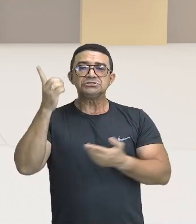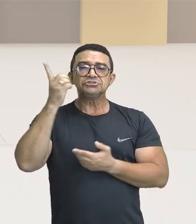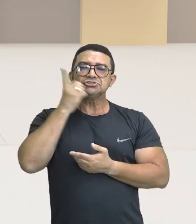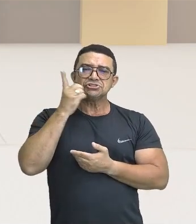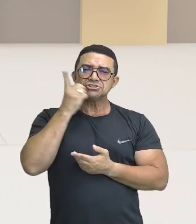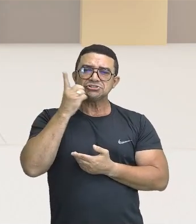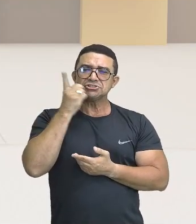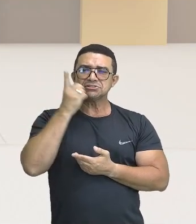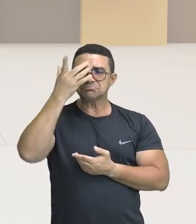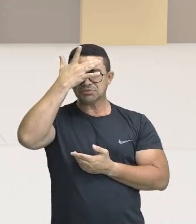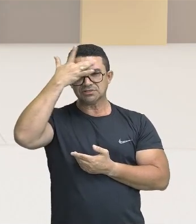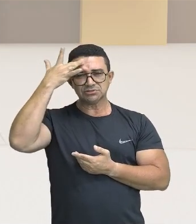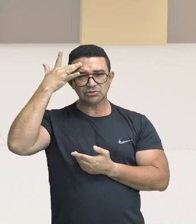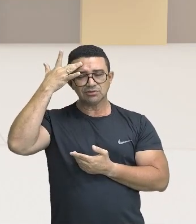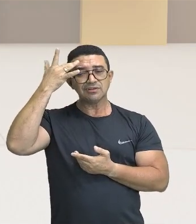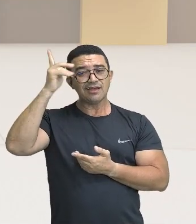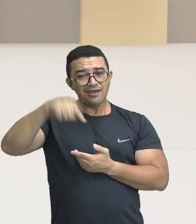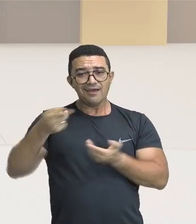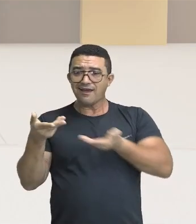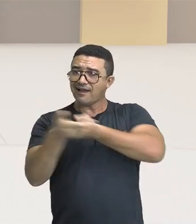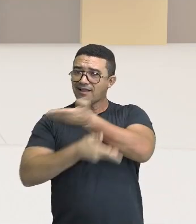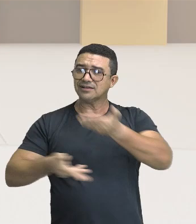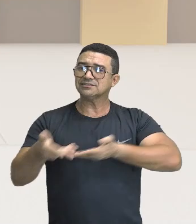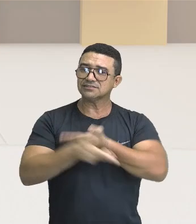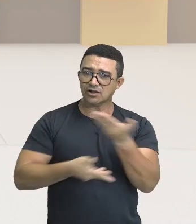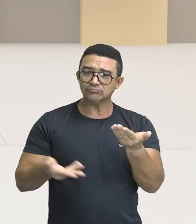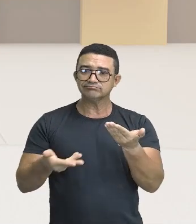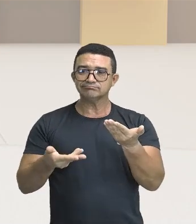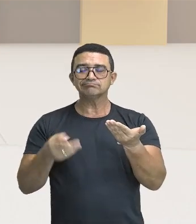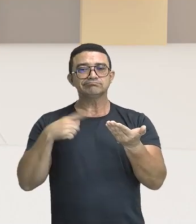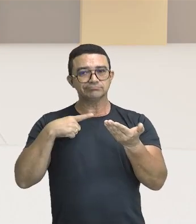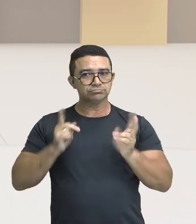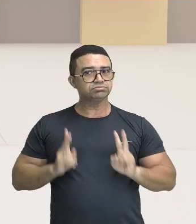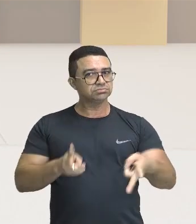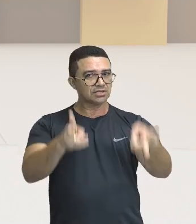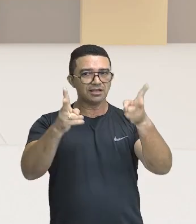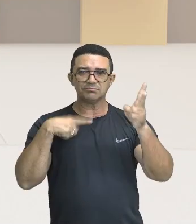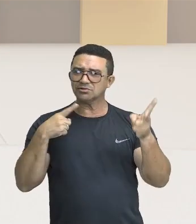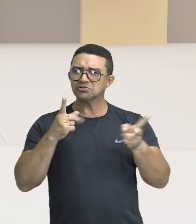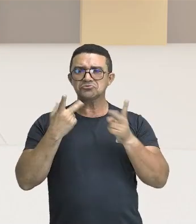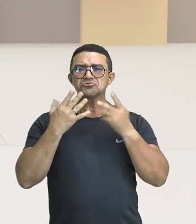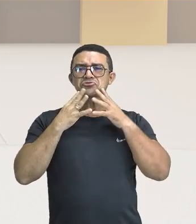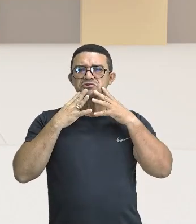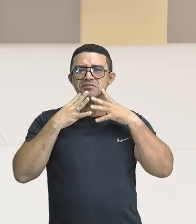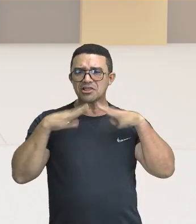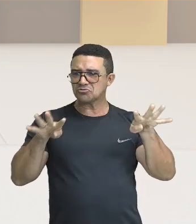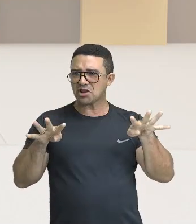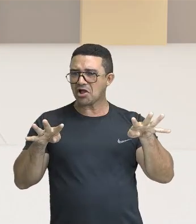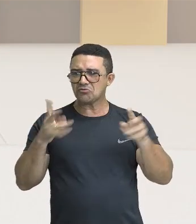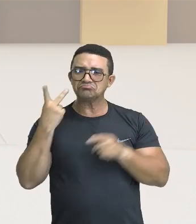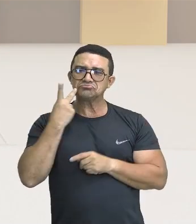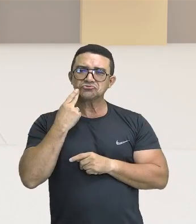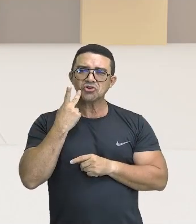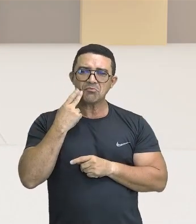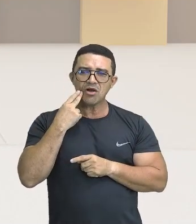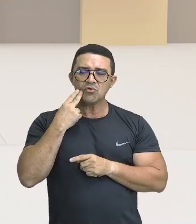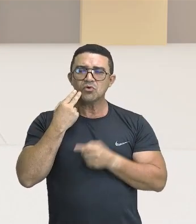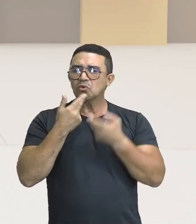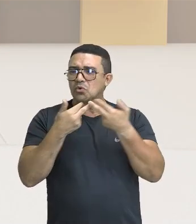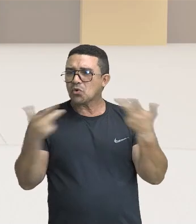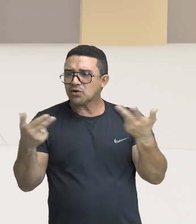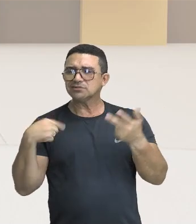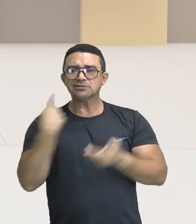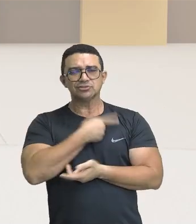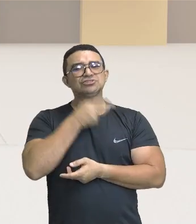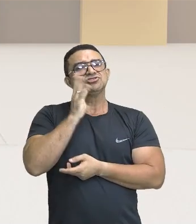de vocês. Verdade, professor. Não é? Está aqui no nosso dia a dia e fazemos isso naturalmente. A partir daquilo que nós já